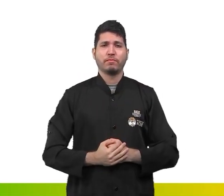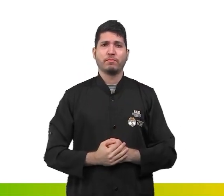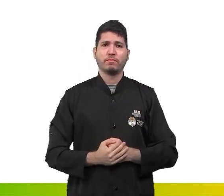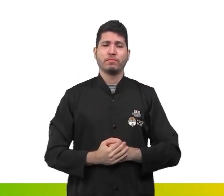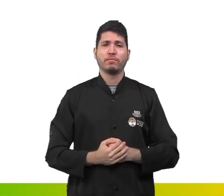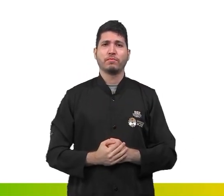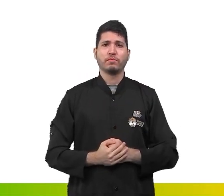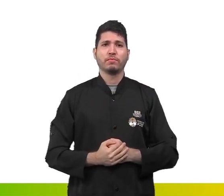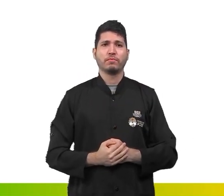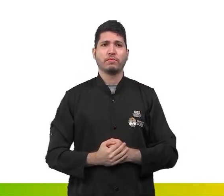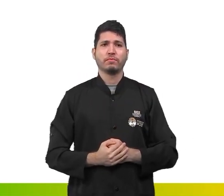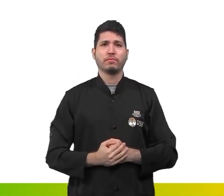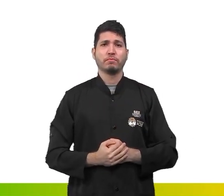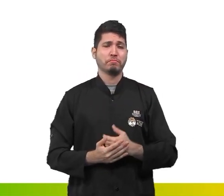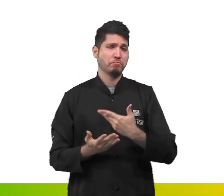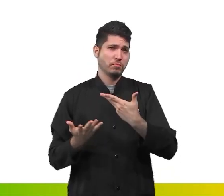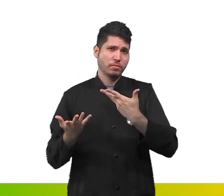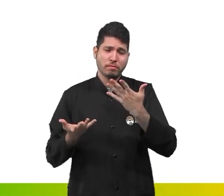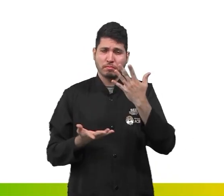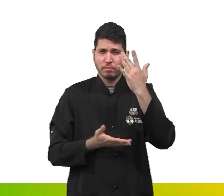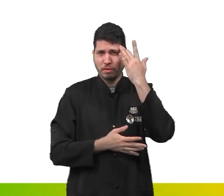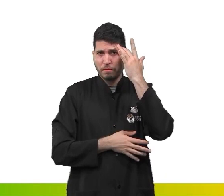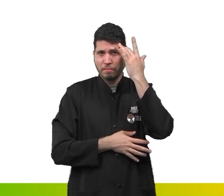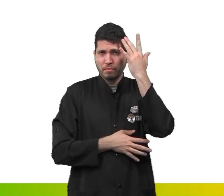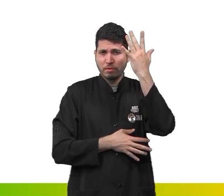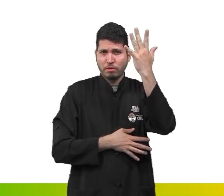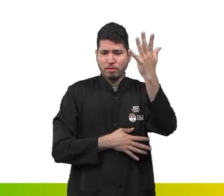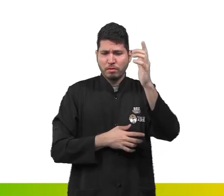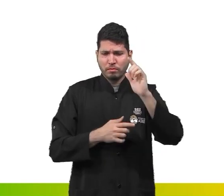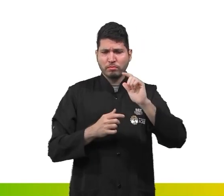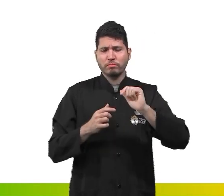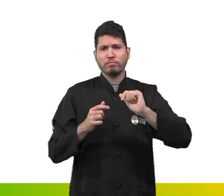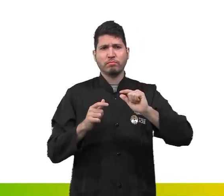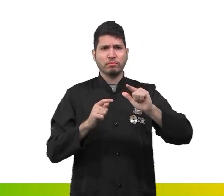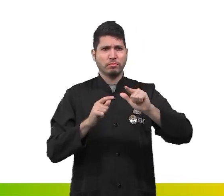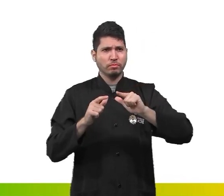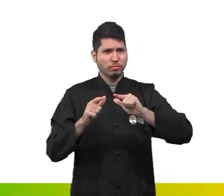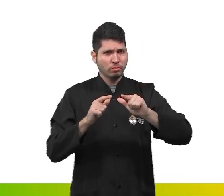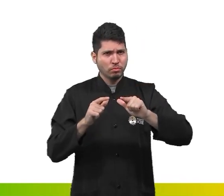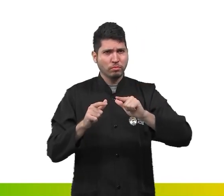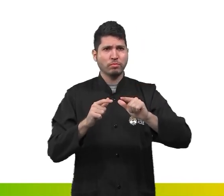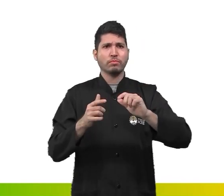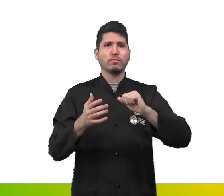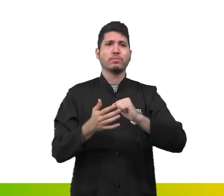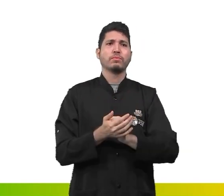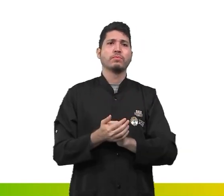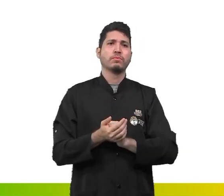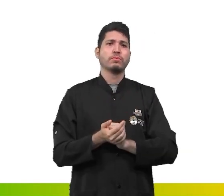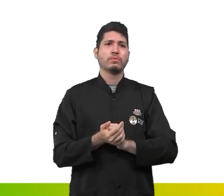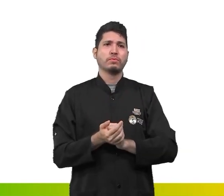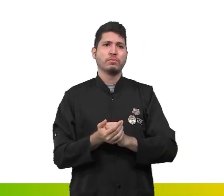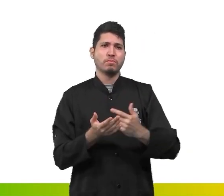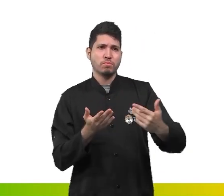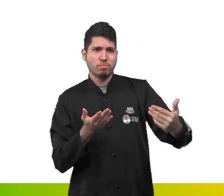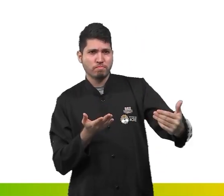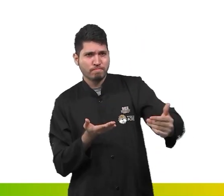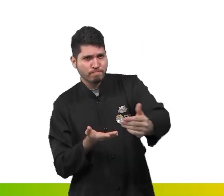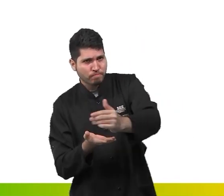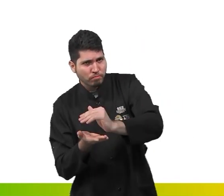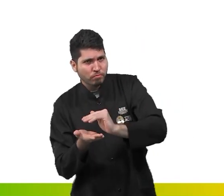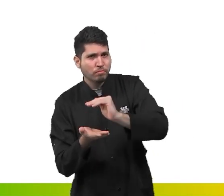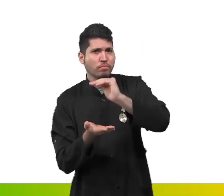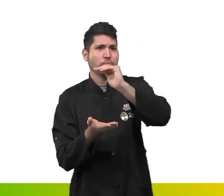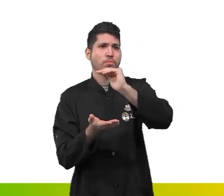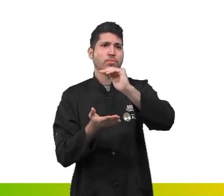Olha aí, isso aí está bem facinho, né, galera? Es un trabajo documental, planificado, y su propósito es informar. A pesar de ello,